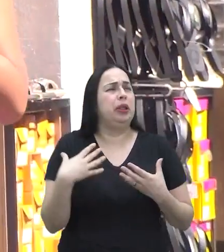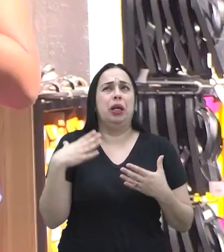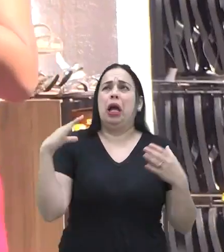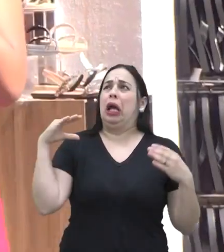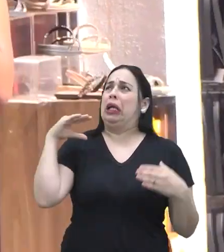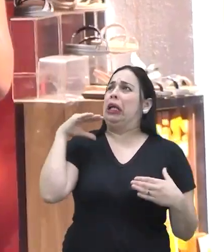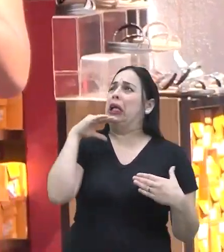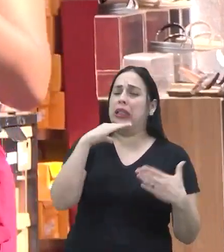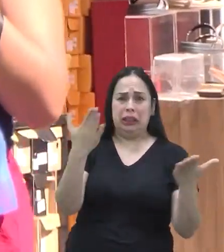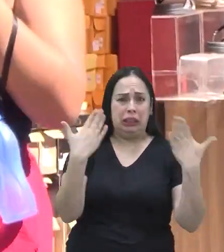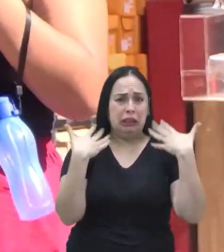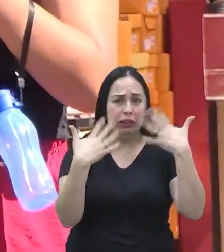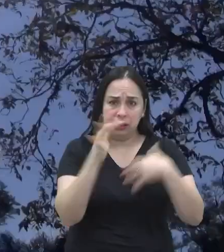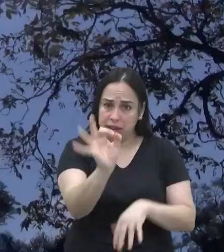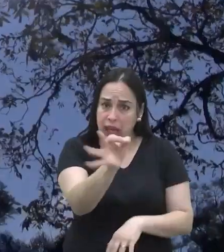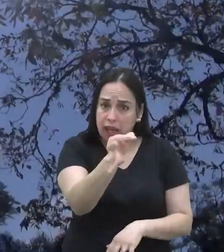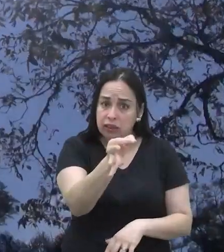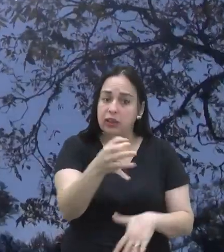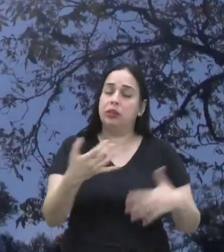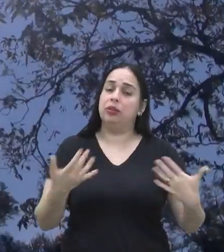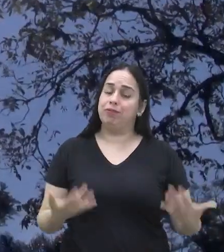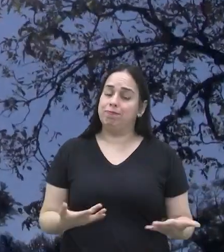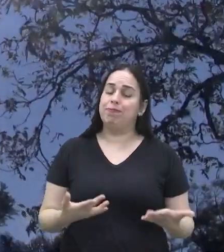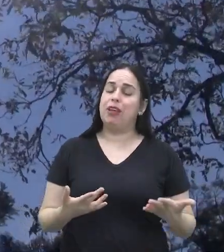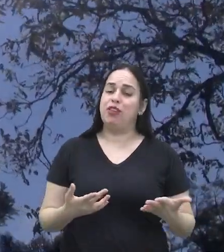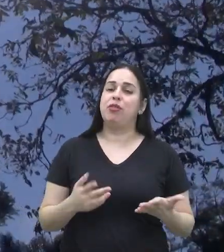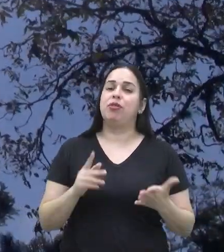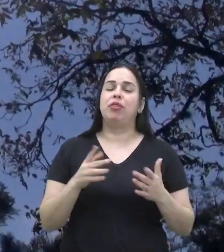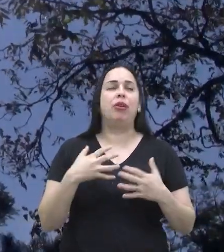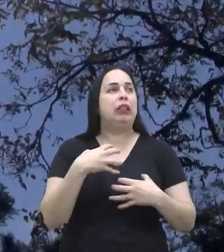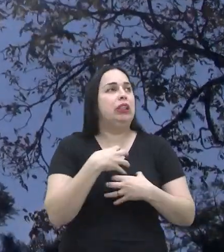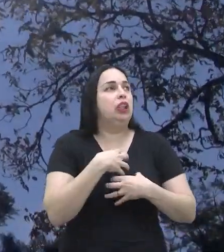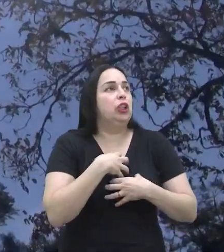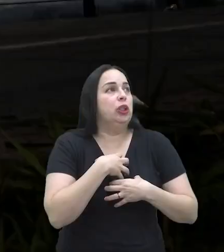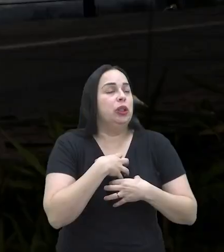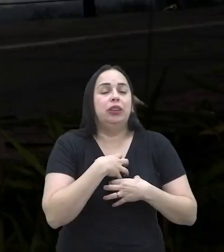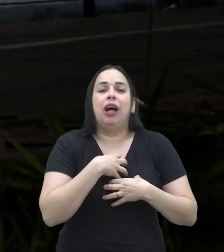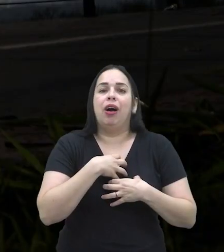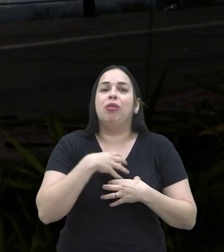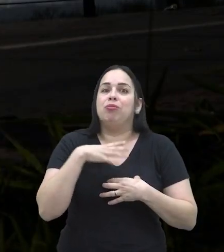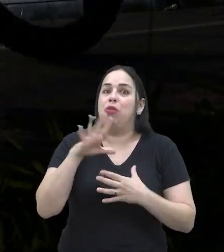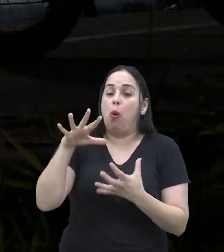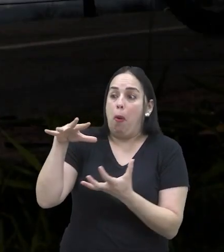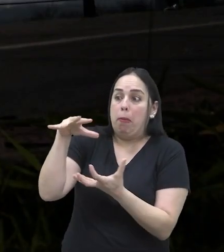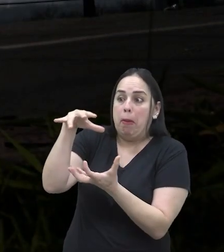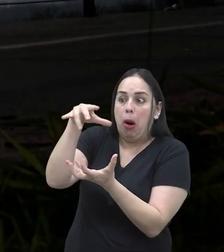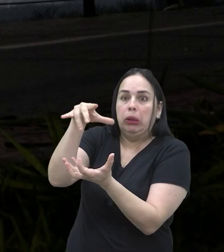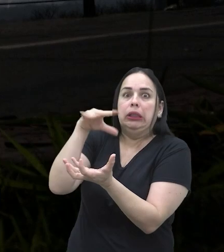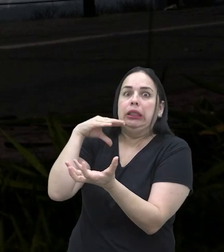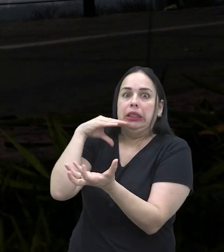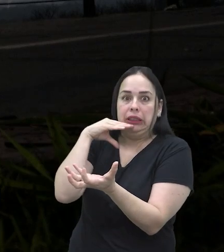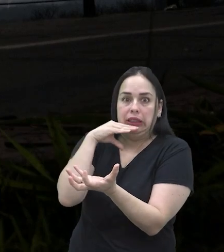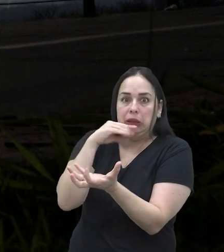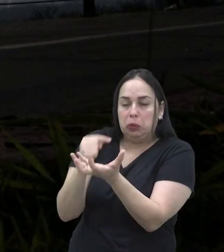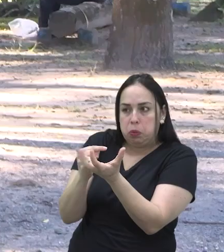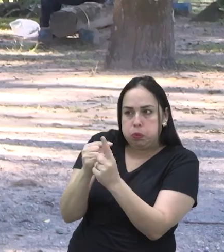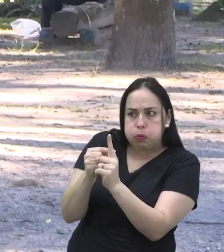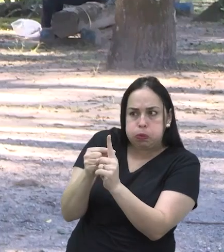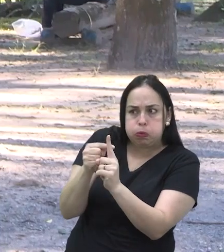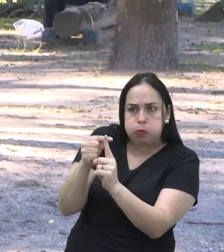dias estão mais quentes, certo? Pois é, e não é só a sensação. O mundo está realmente mais